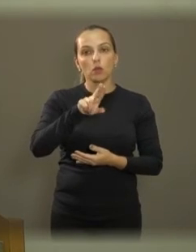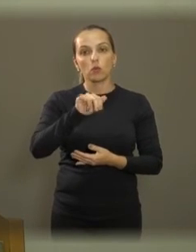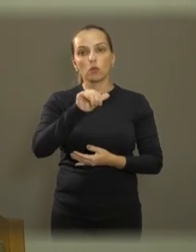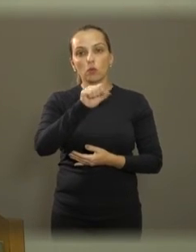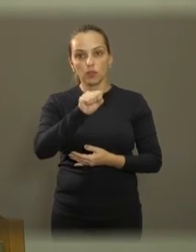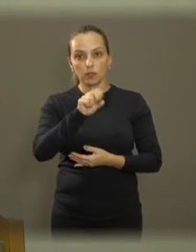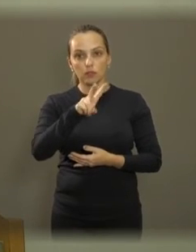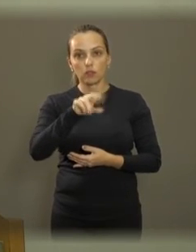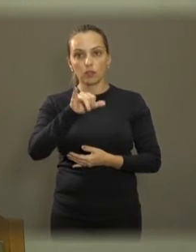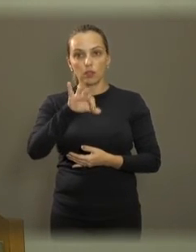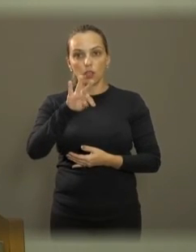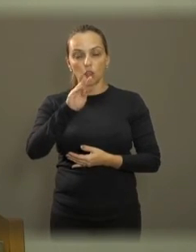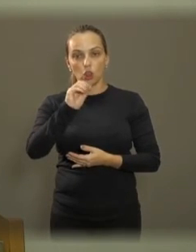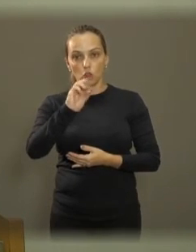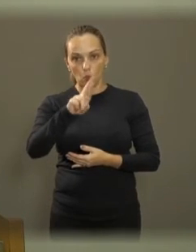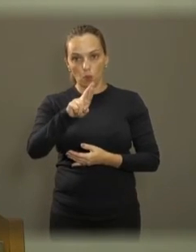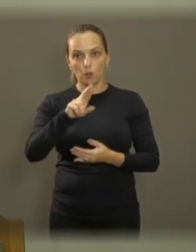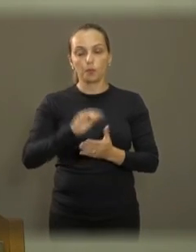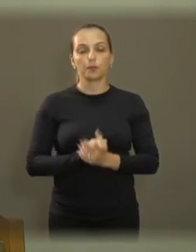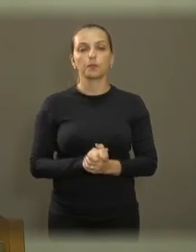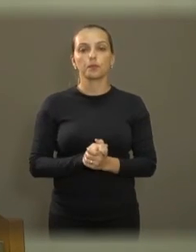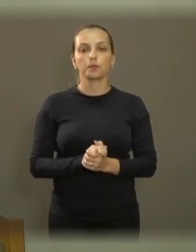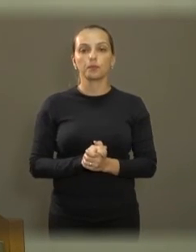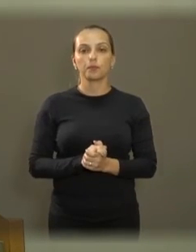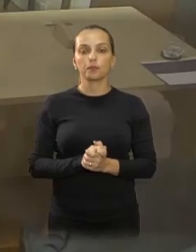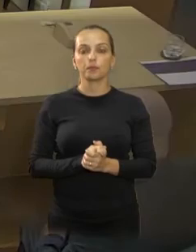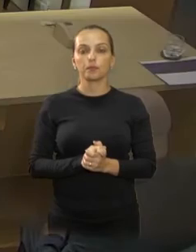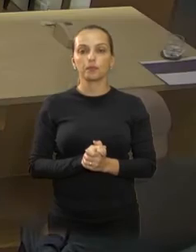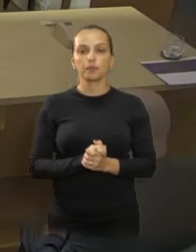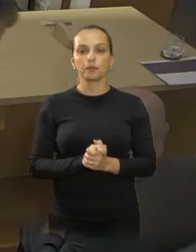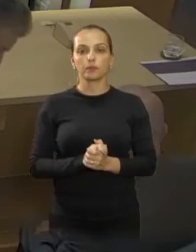Vitor Silva do Sacramento. Vamos à entrega, então.